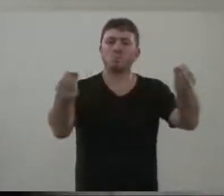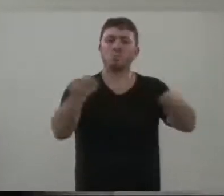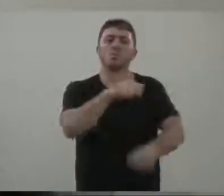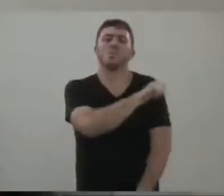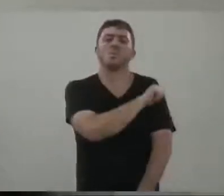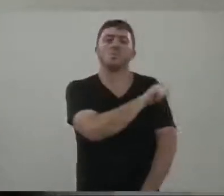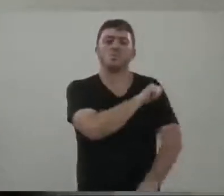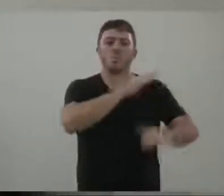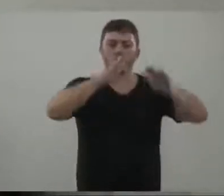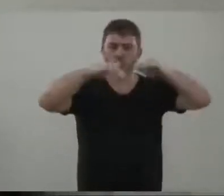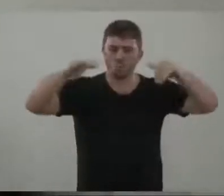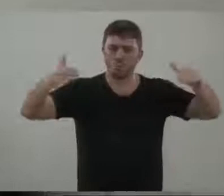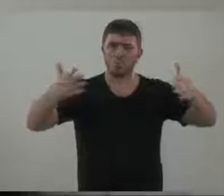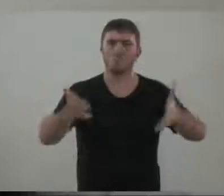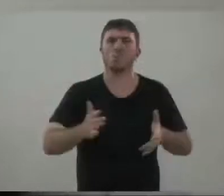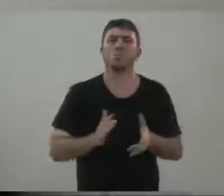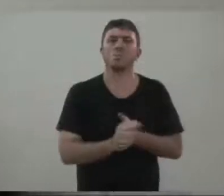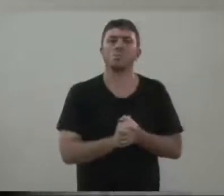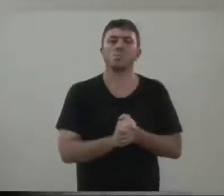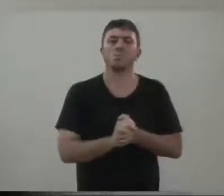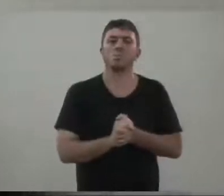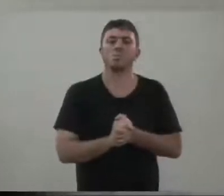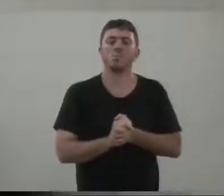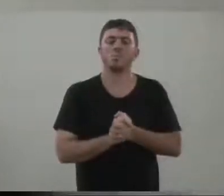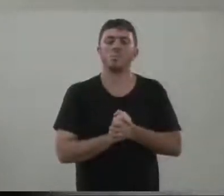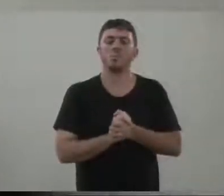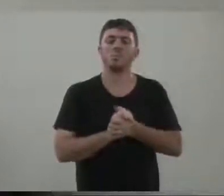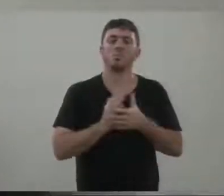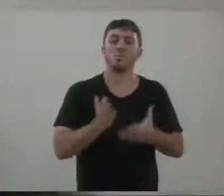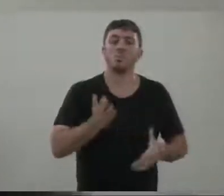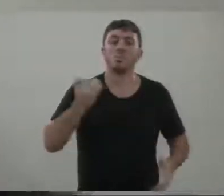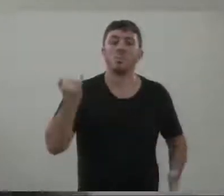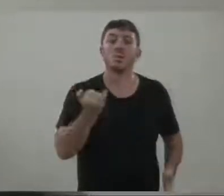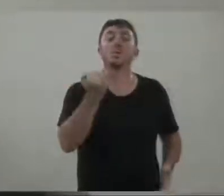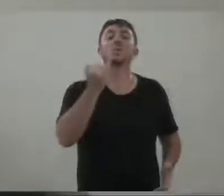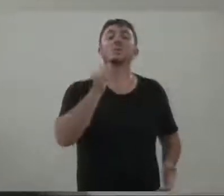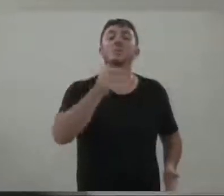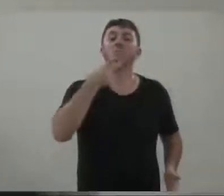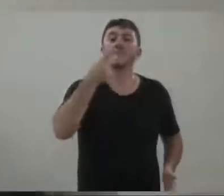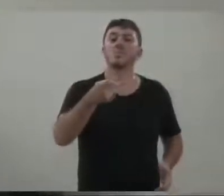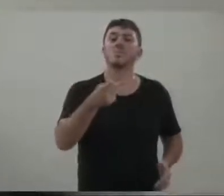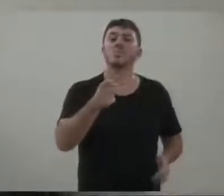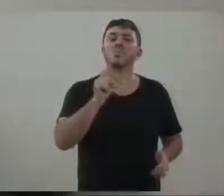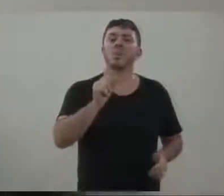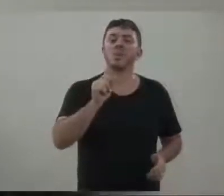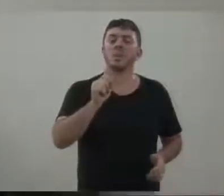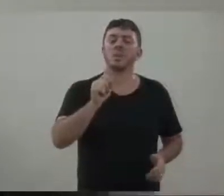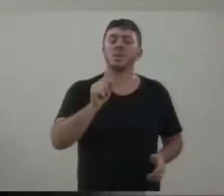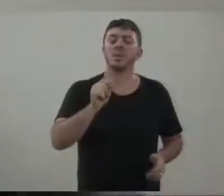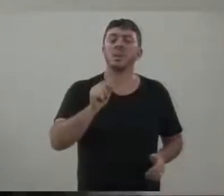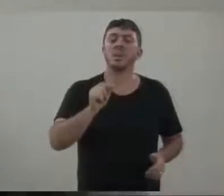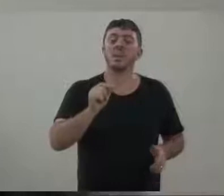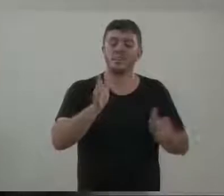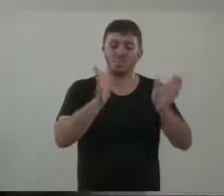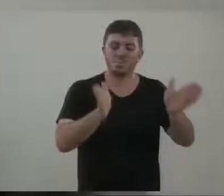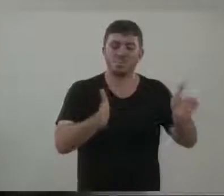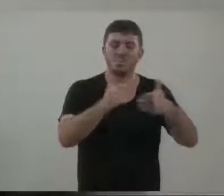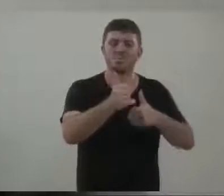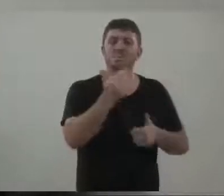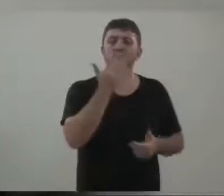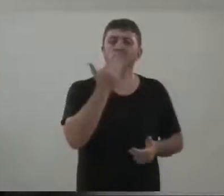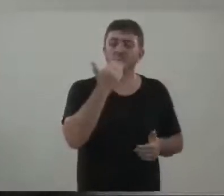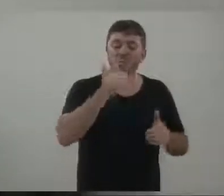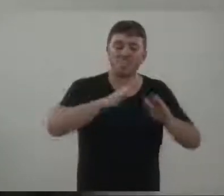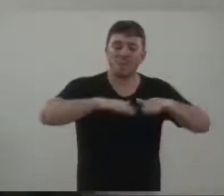é importante registrar que essa ideia de dar cestas básicas para algumas crianças carentes, de famílias